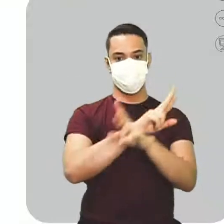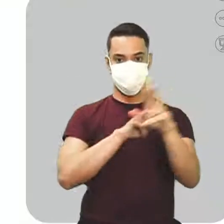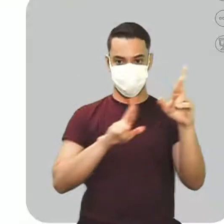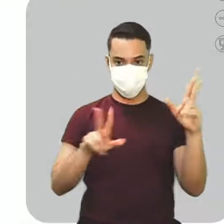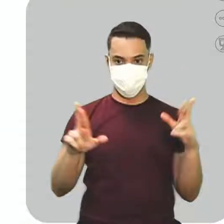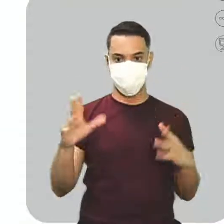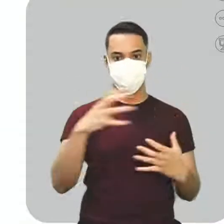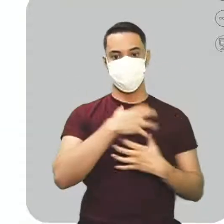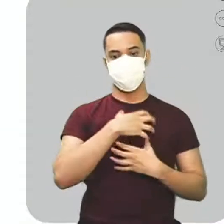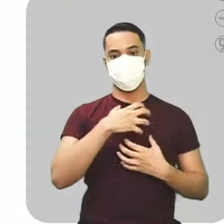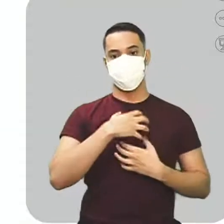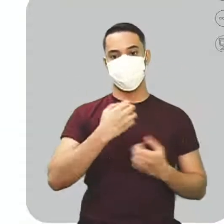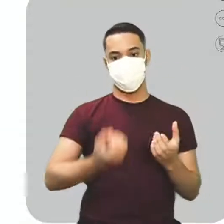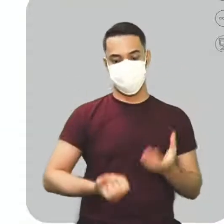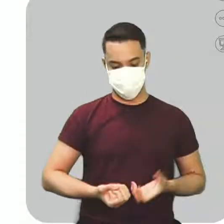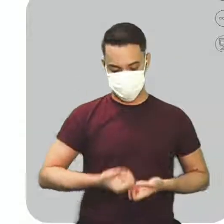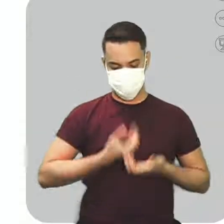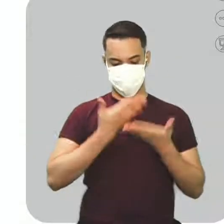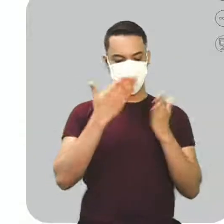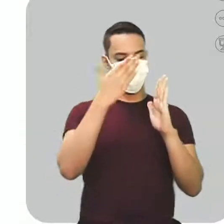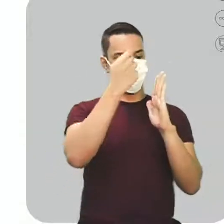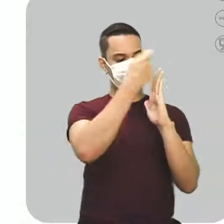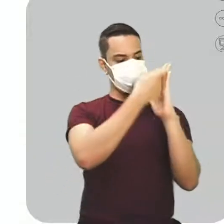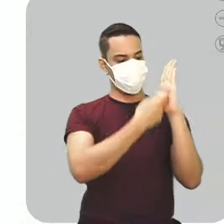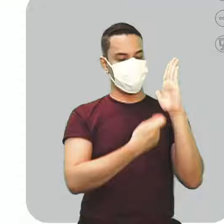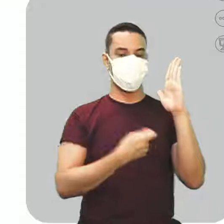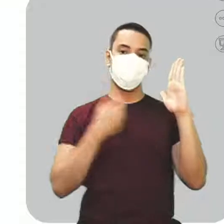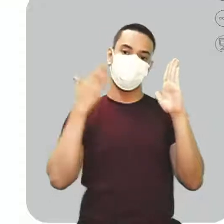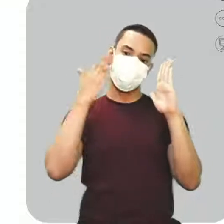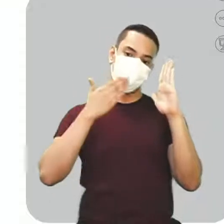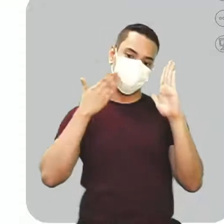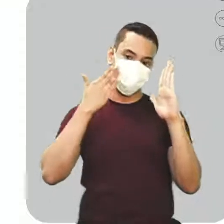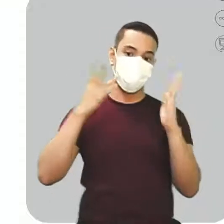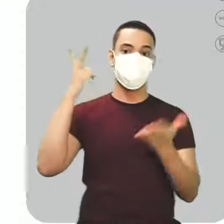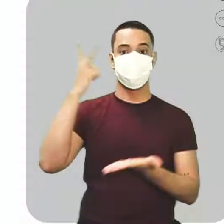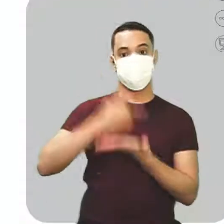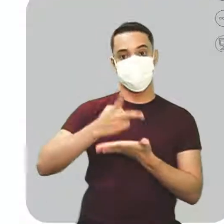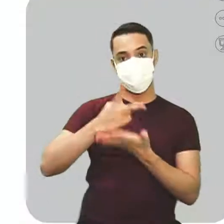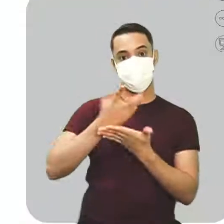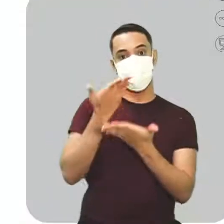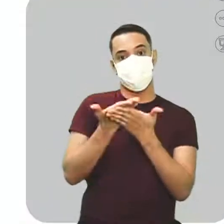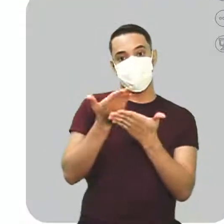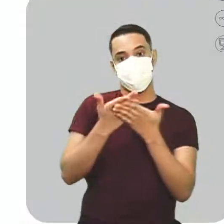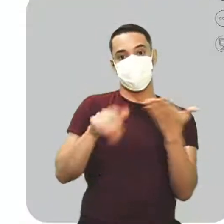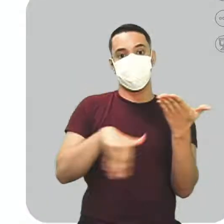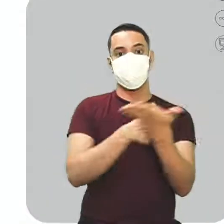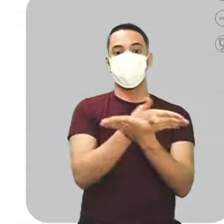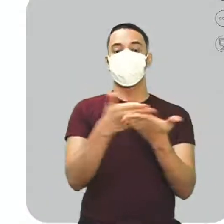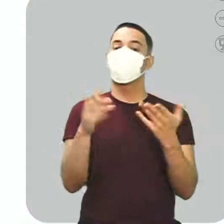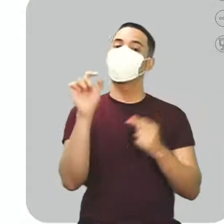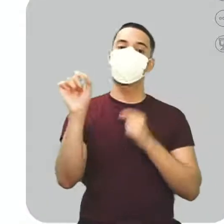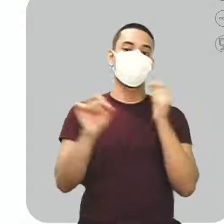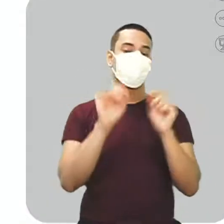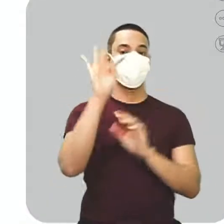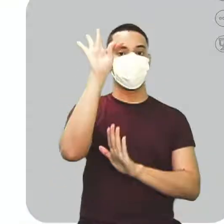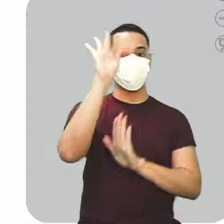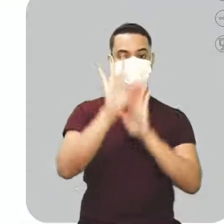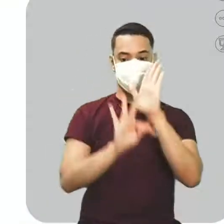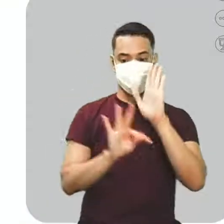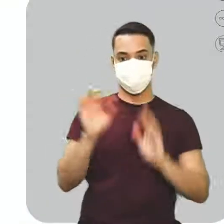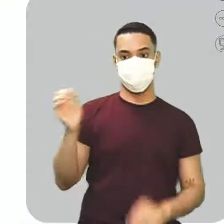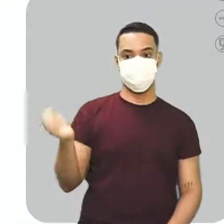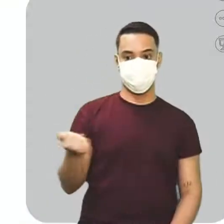condições de produção do discurso. Como sempre, a nossa aula começa com o texto